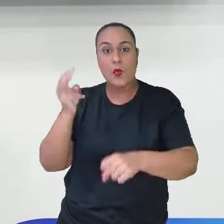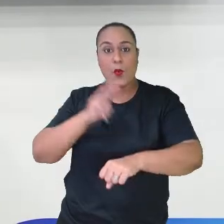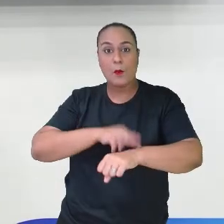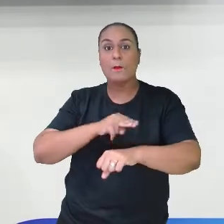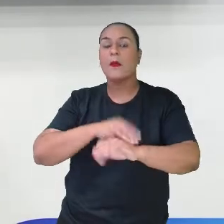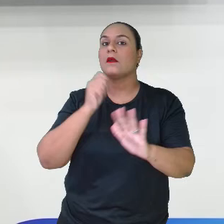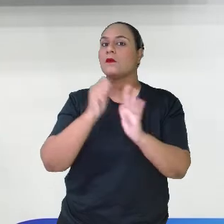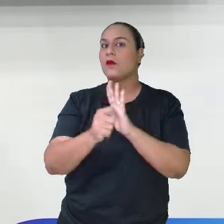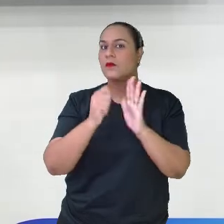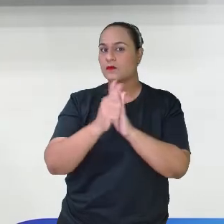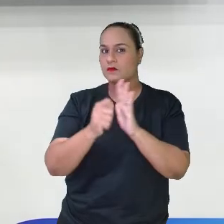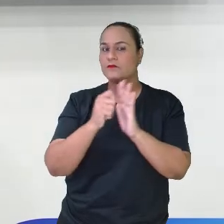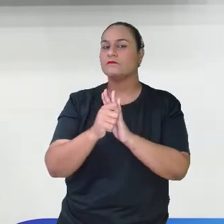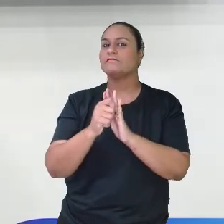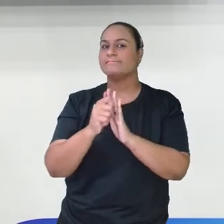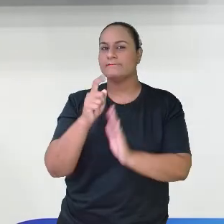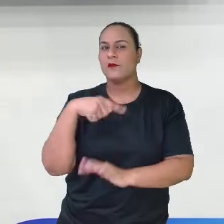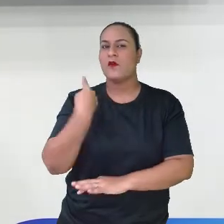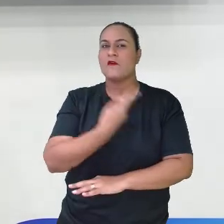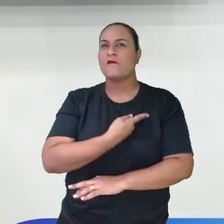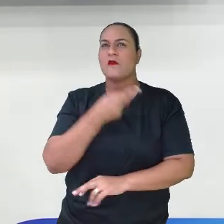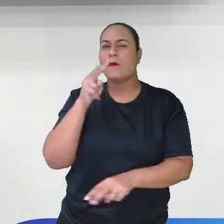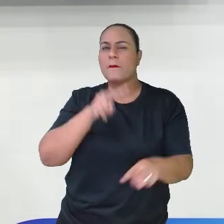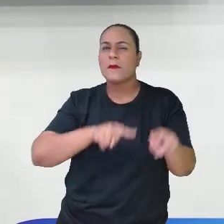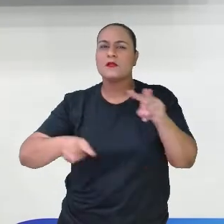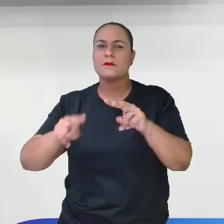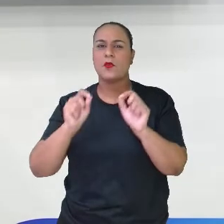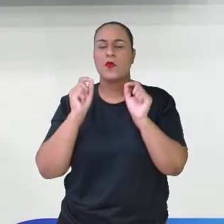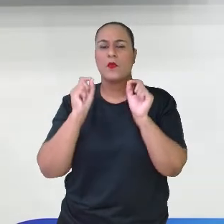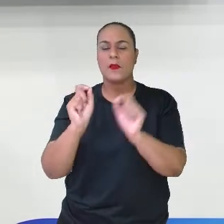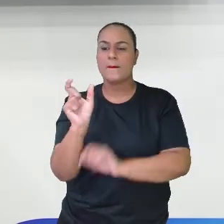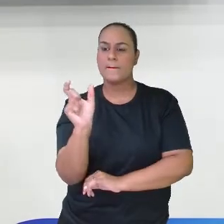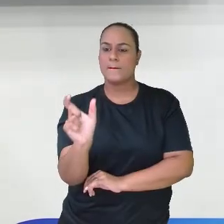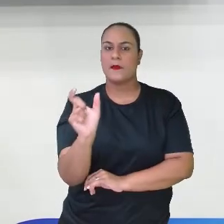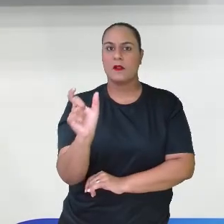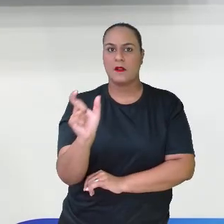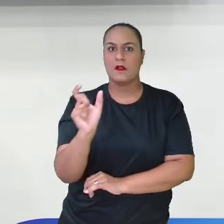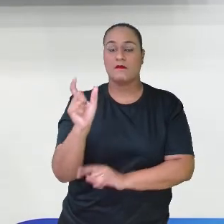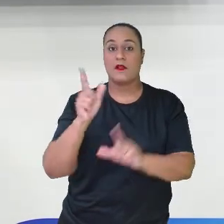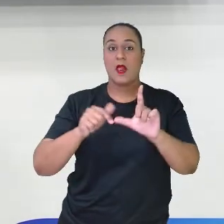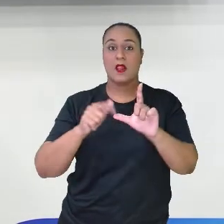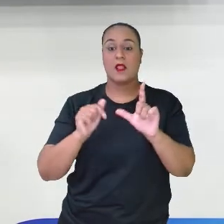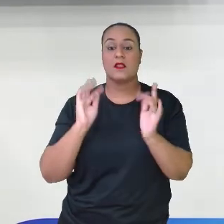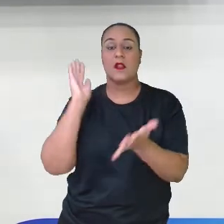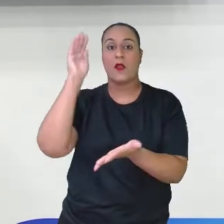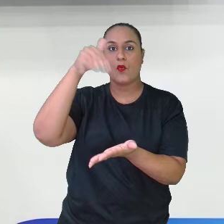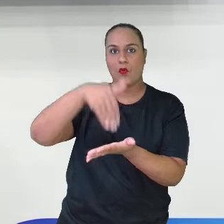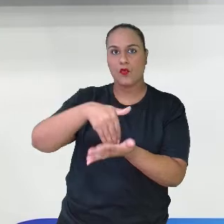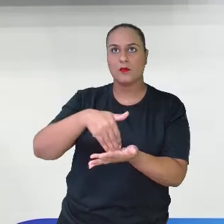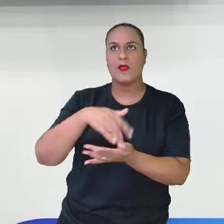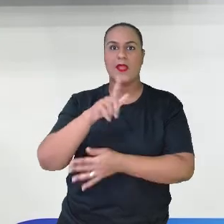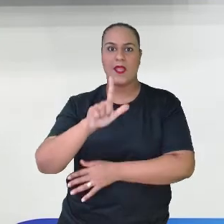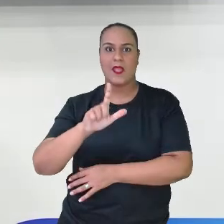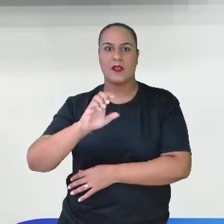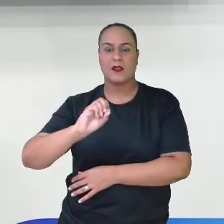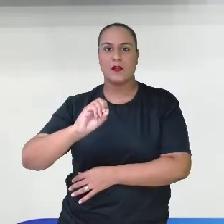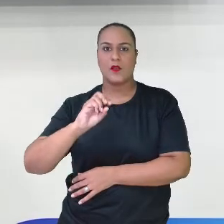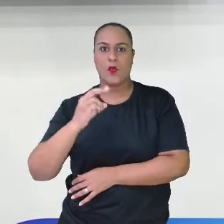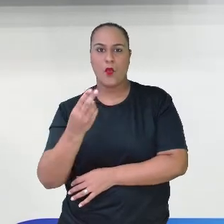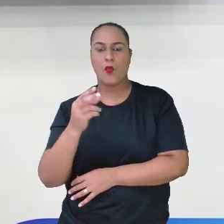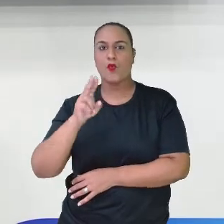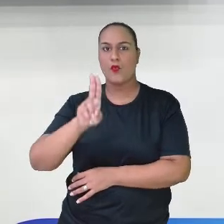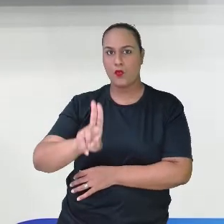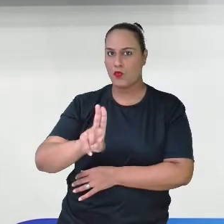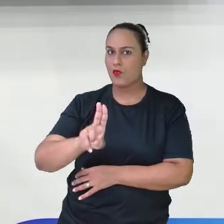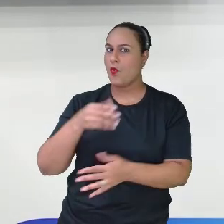ortografia. Nós vamos observar palavras que terminam com L ou U, mas não são qualquer palavras.